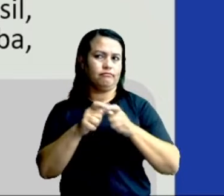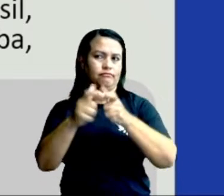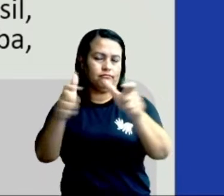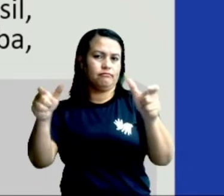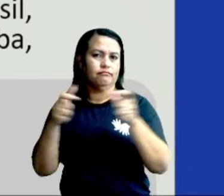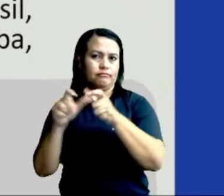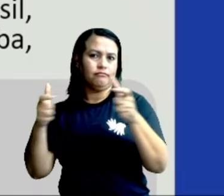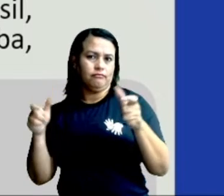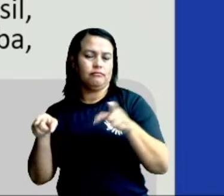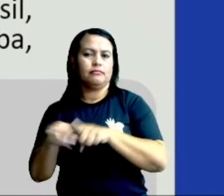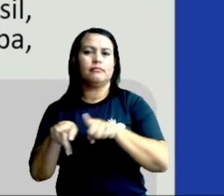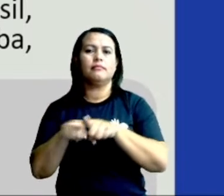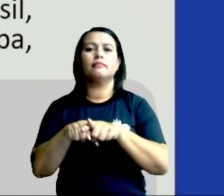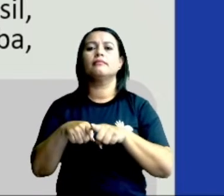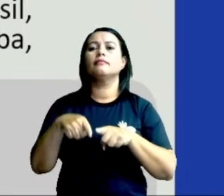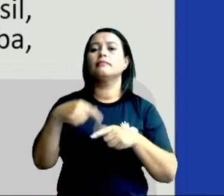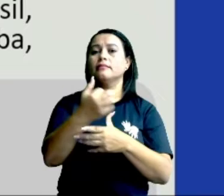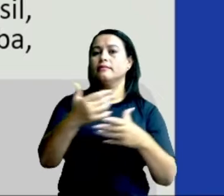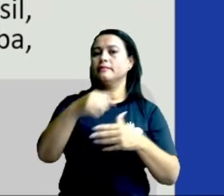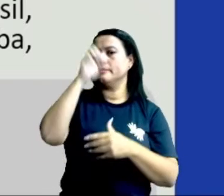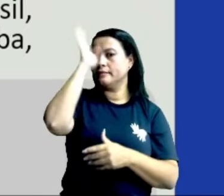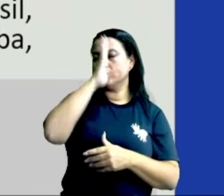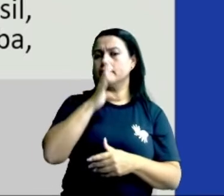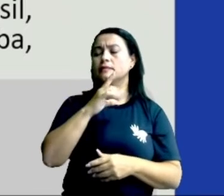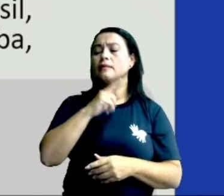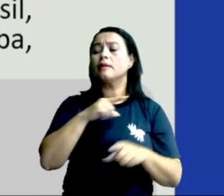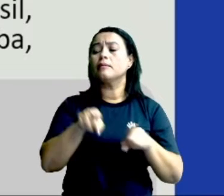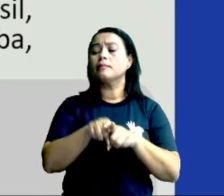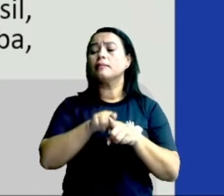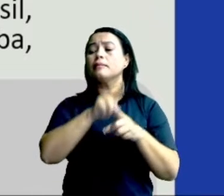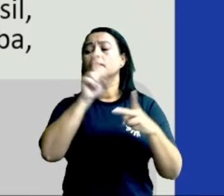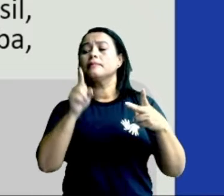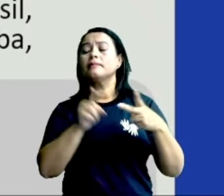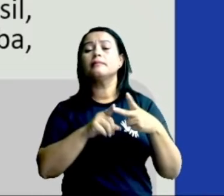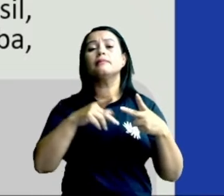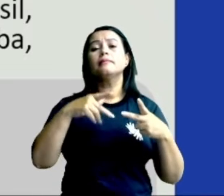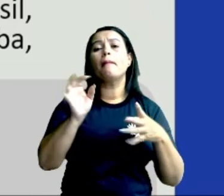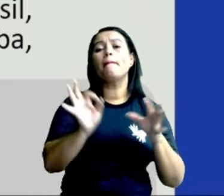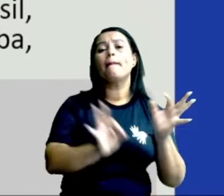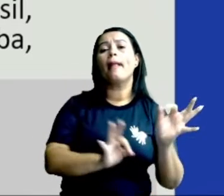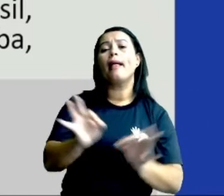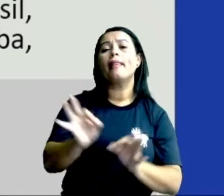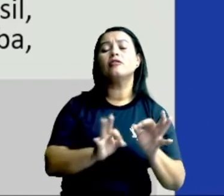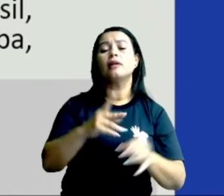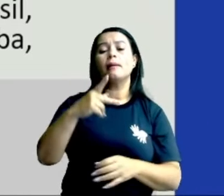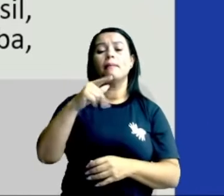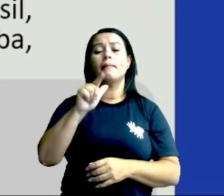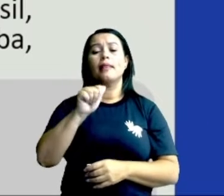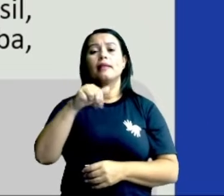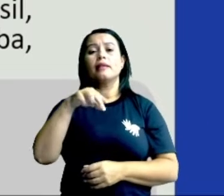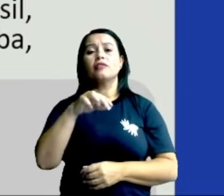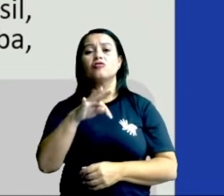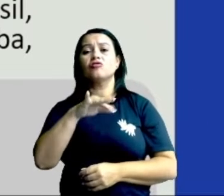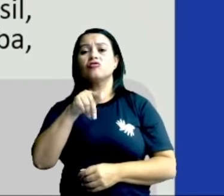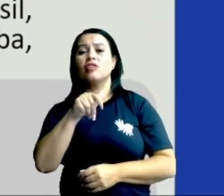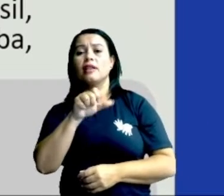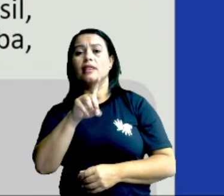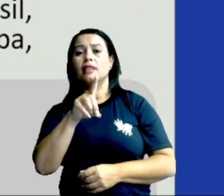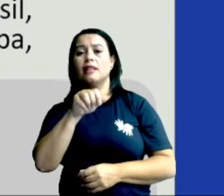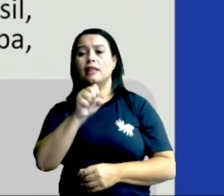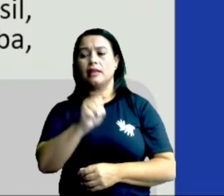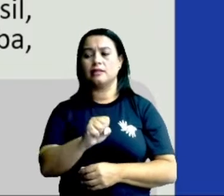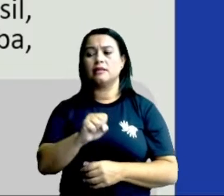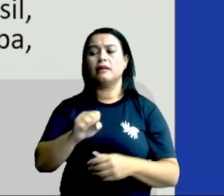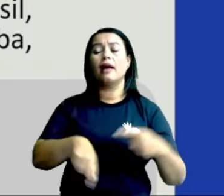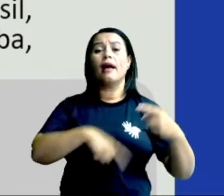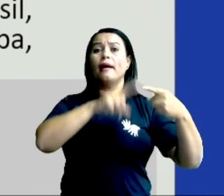elas podem ser planejadas. O que é uma cidade espontânea? Constitui a maioria das cidades do planeta,